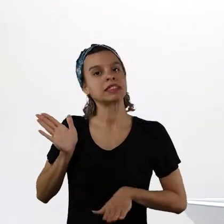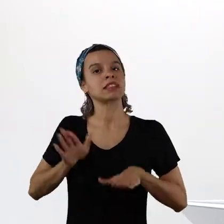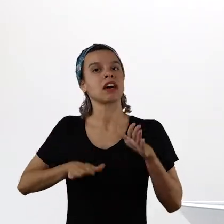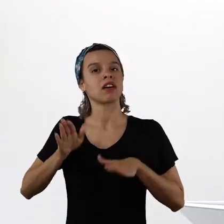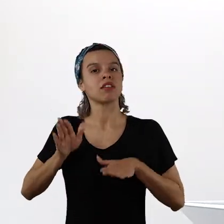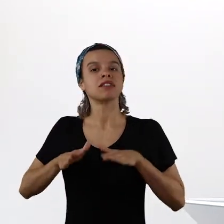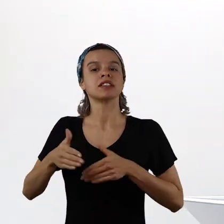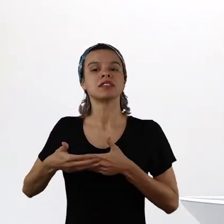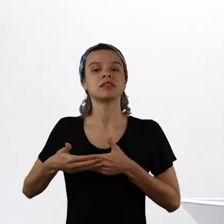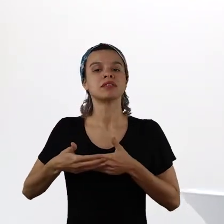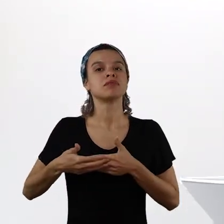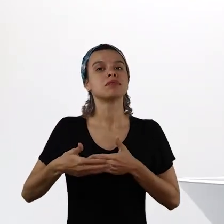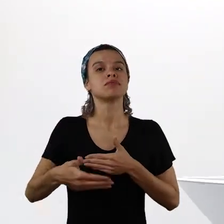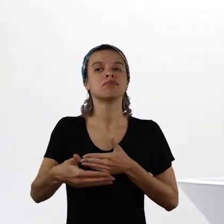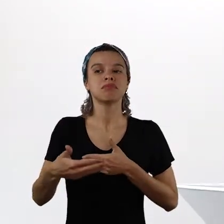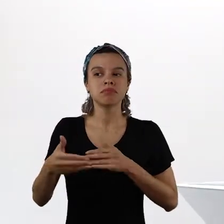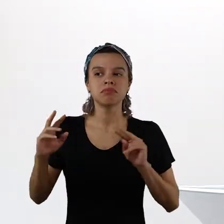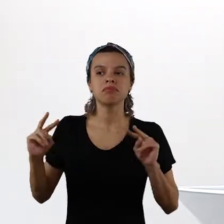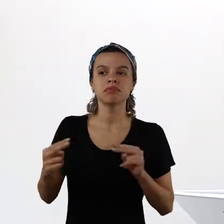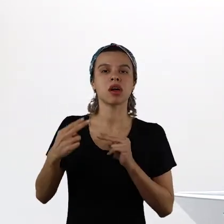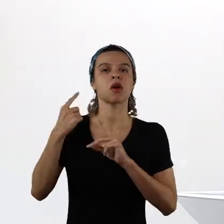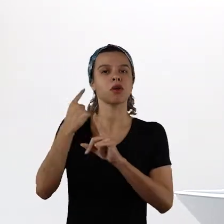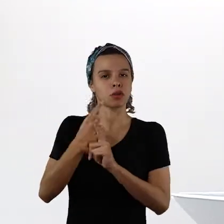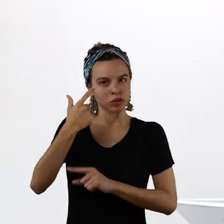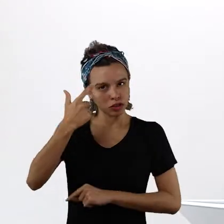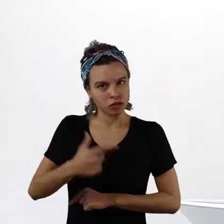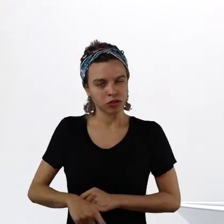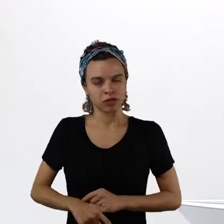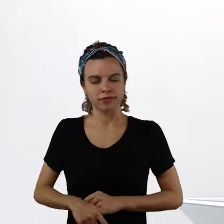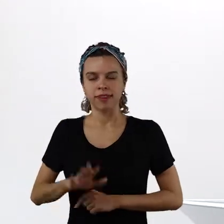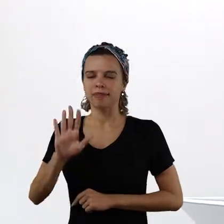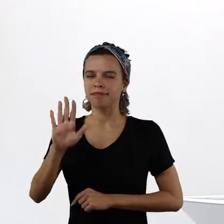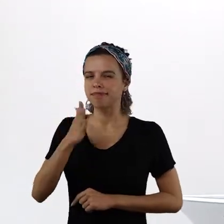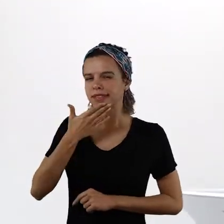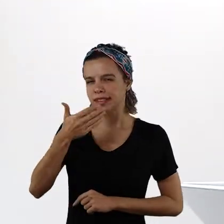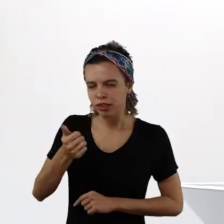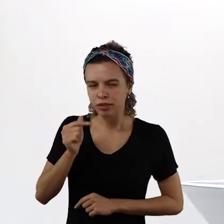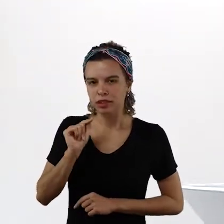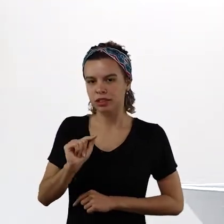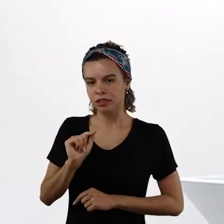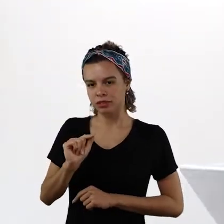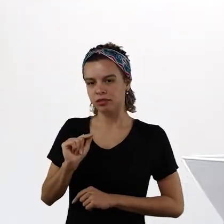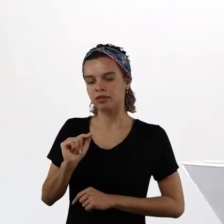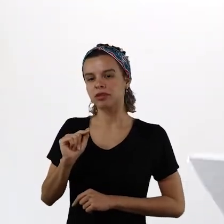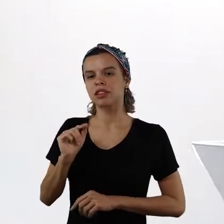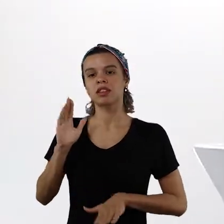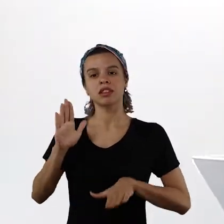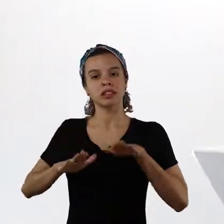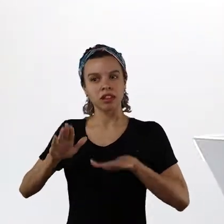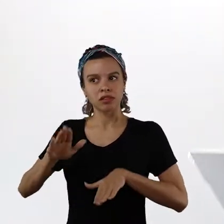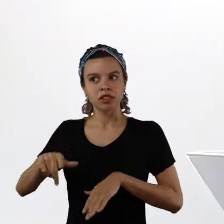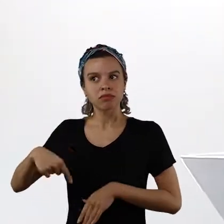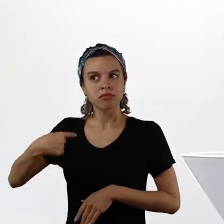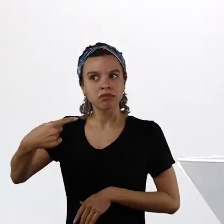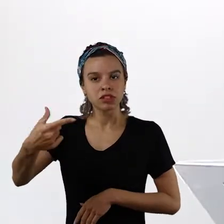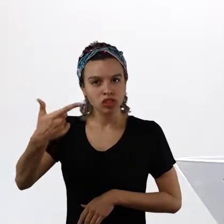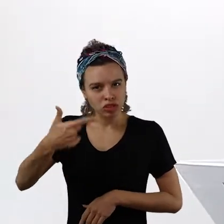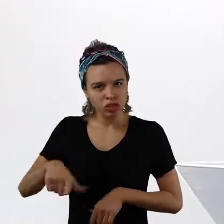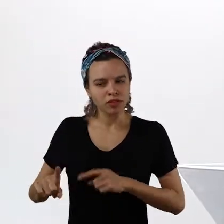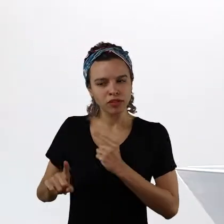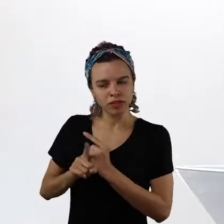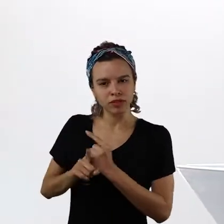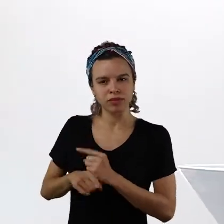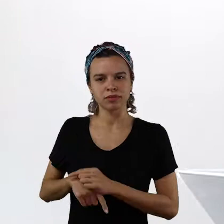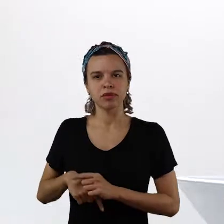adeus. Talvez nós encontraremos novamente. Ou melhor, talvez nos